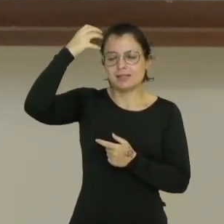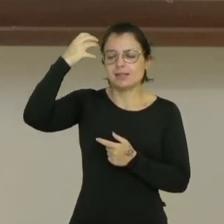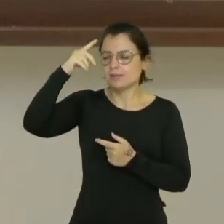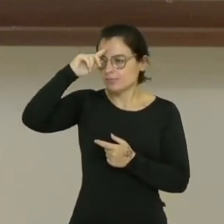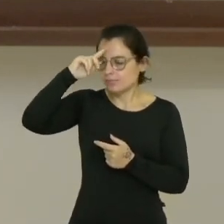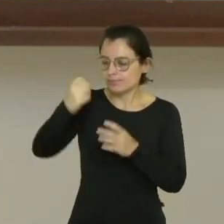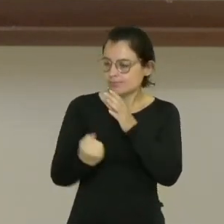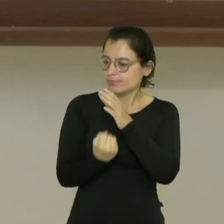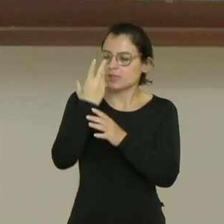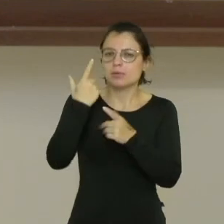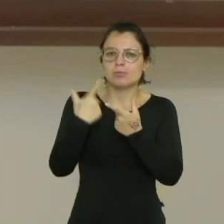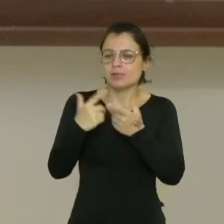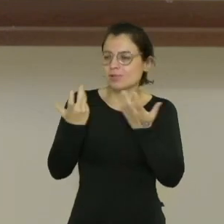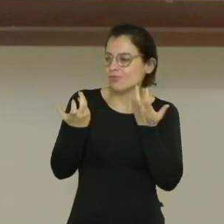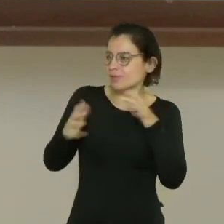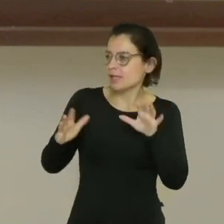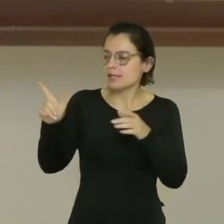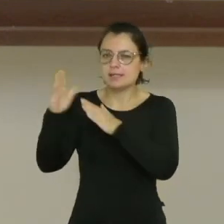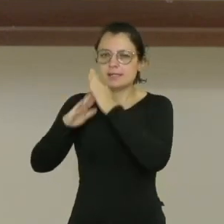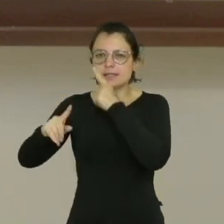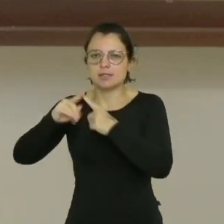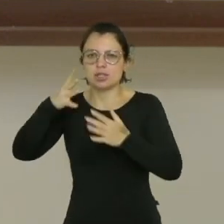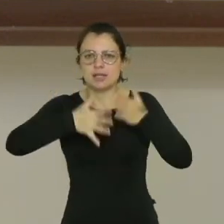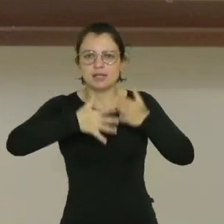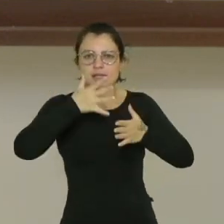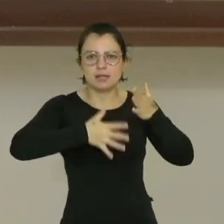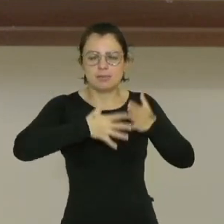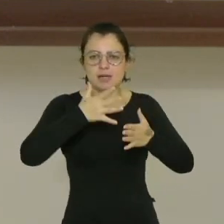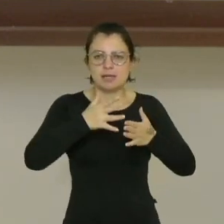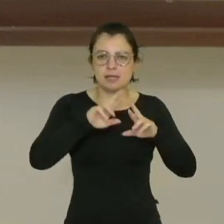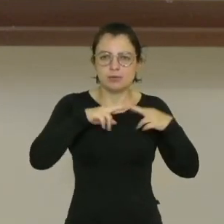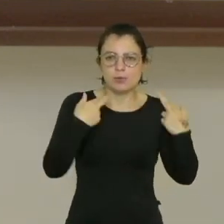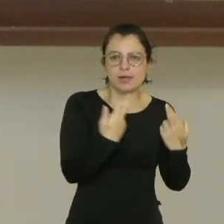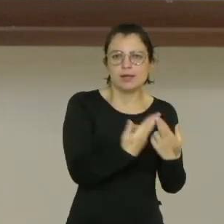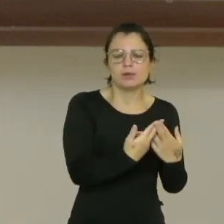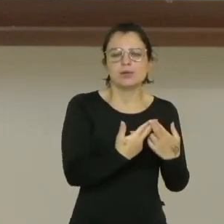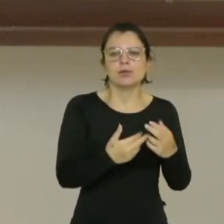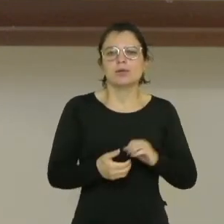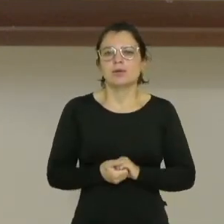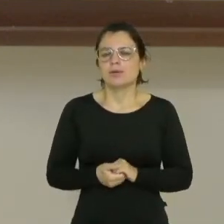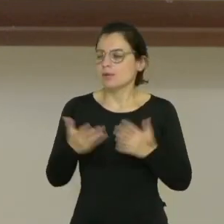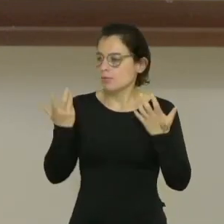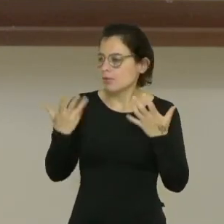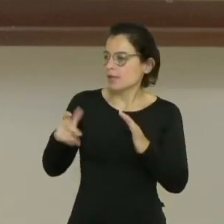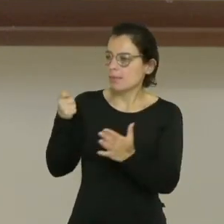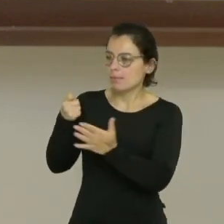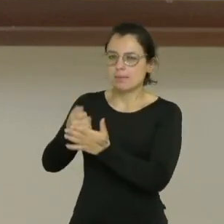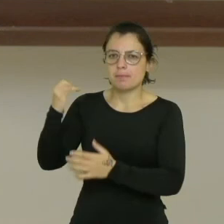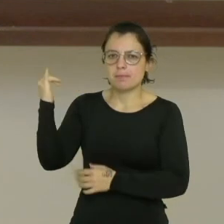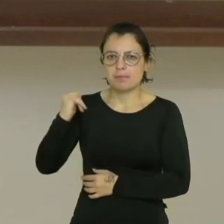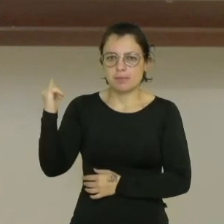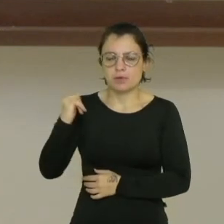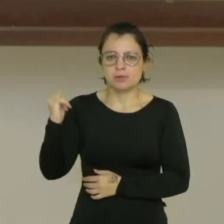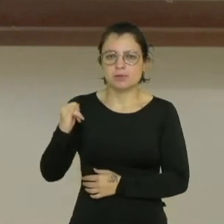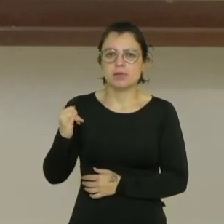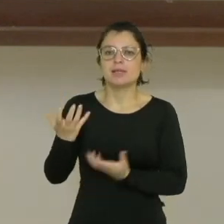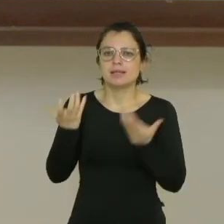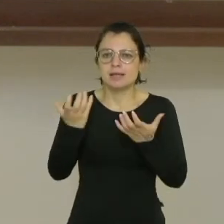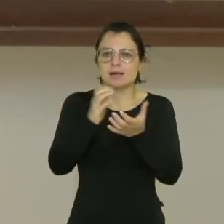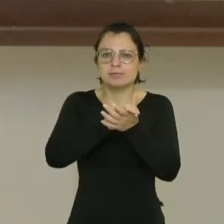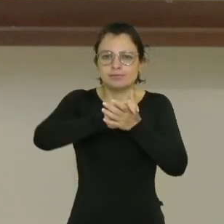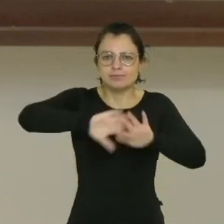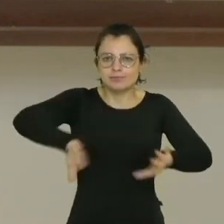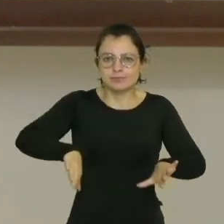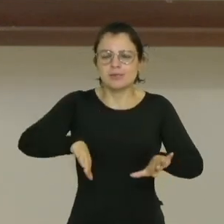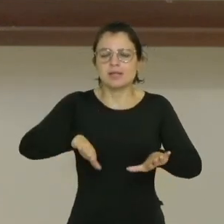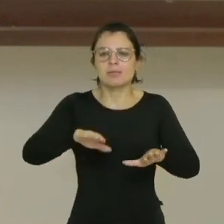promoveu, porque ele não queria interferência da igreja nos assuntos do reino, não queria pagar altos impostos e também queria se